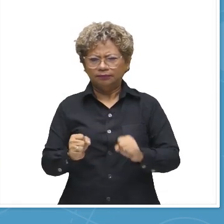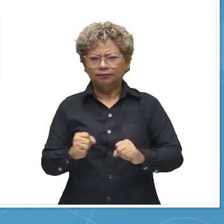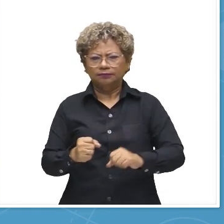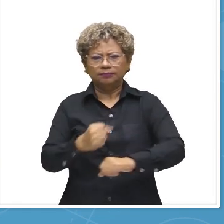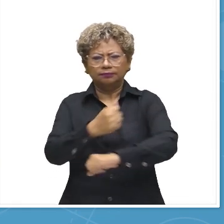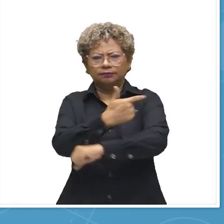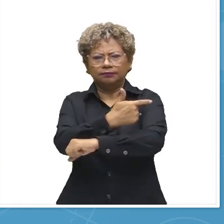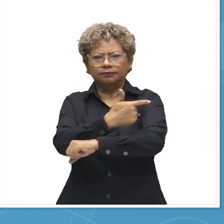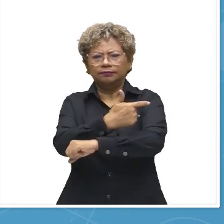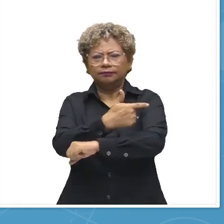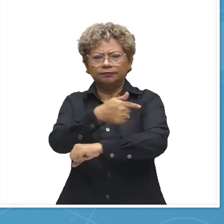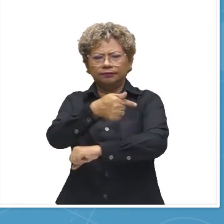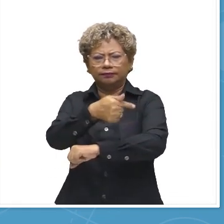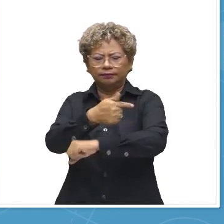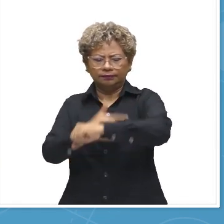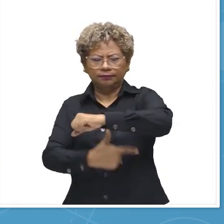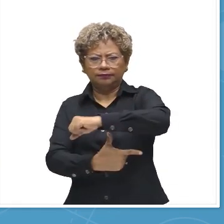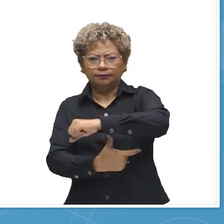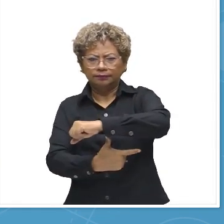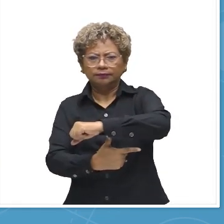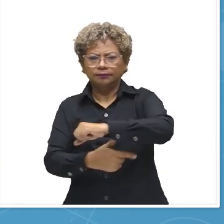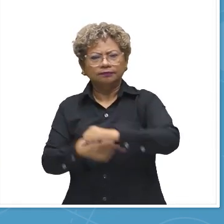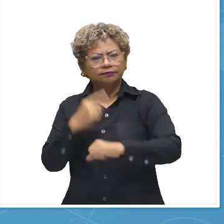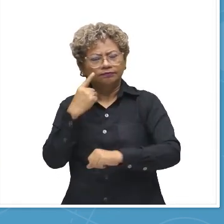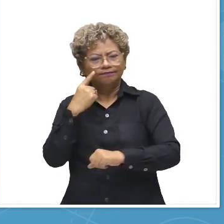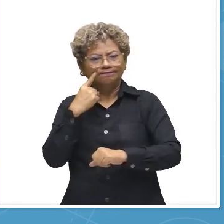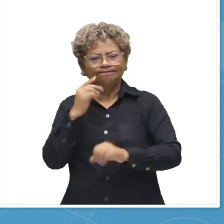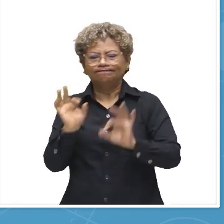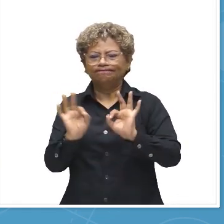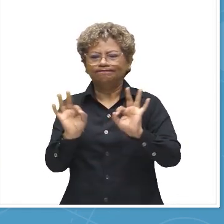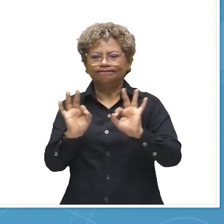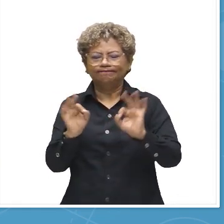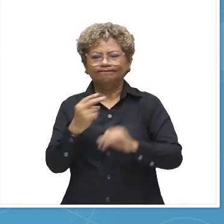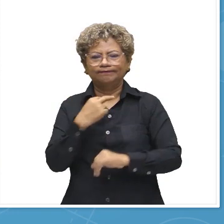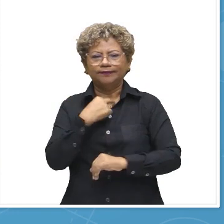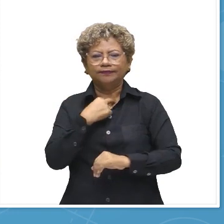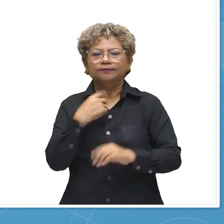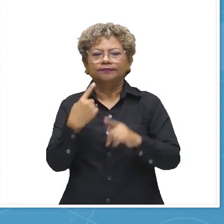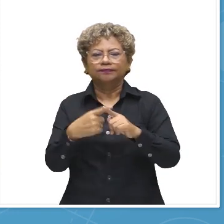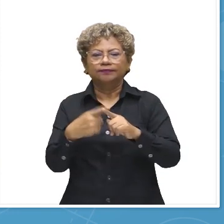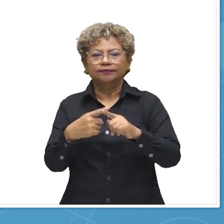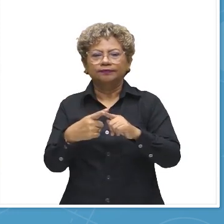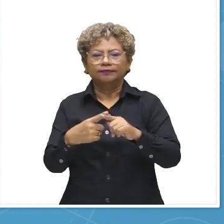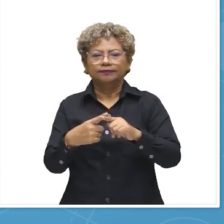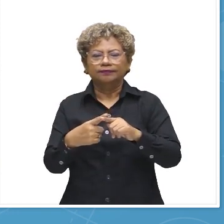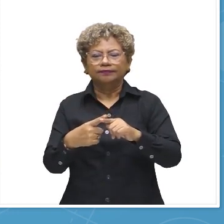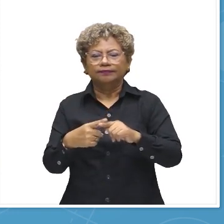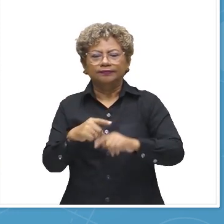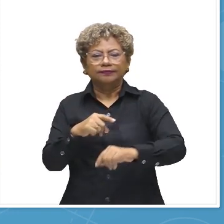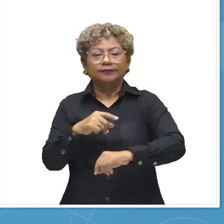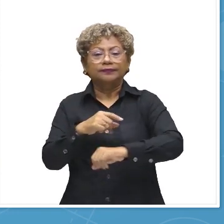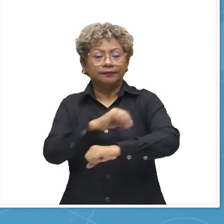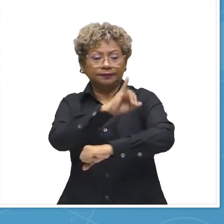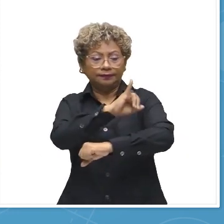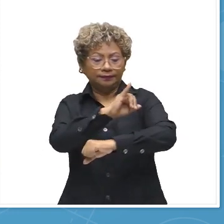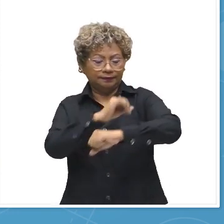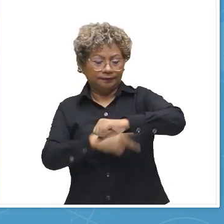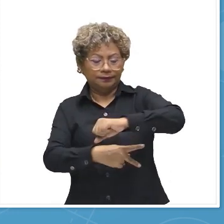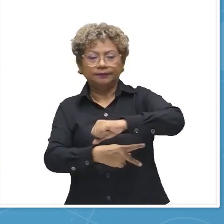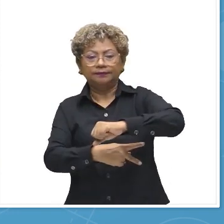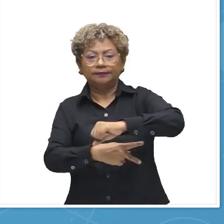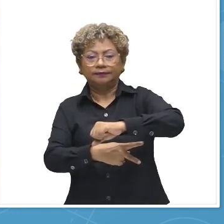consigo reduzir ainda mais essa fração? Percebam que não dá. Por quê? Porque o número de cima é o número ímpar e aqui embaixo é o número par. Então, por